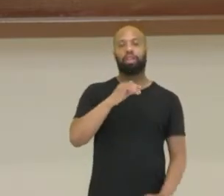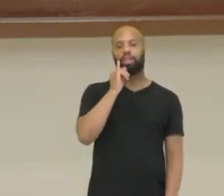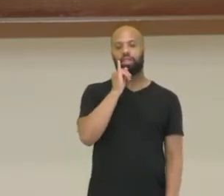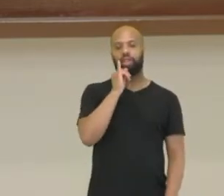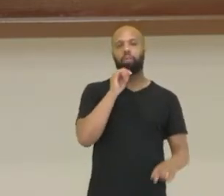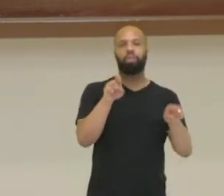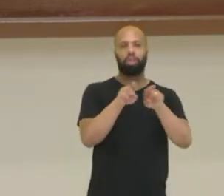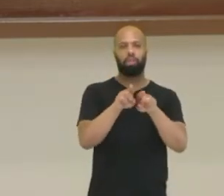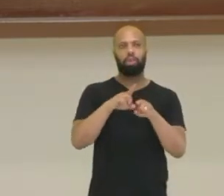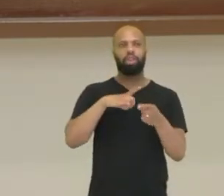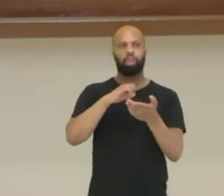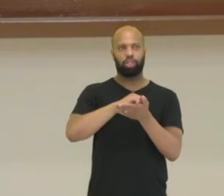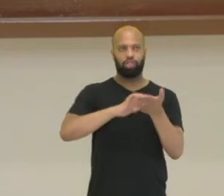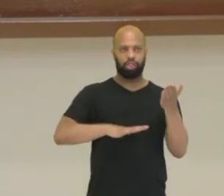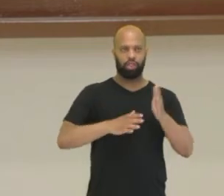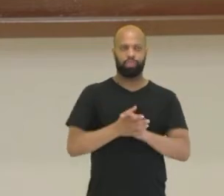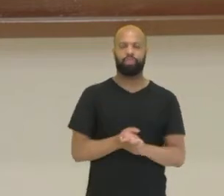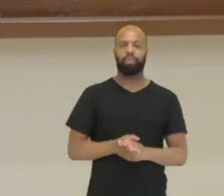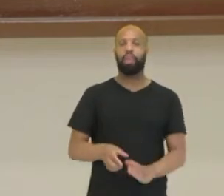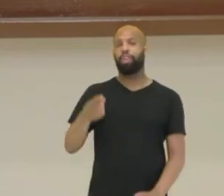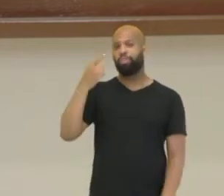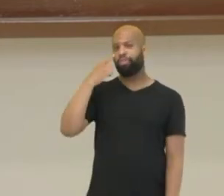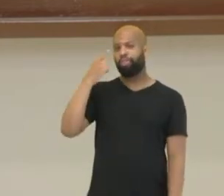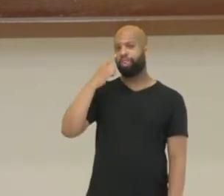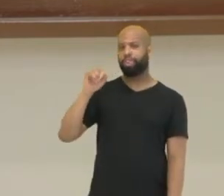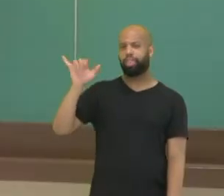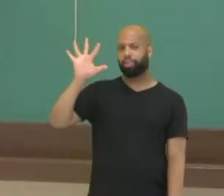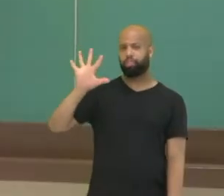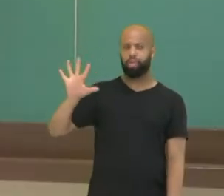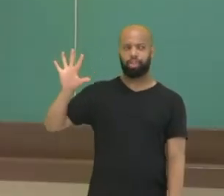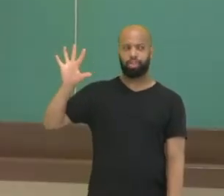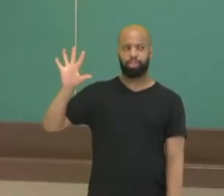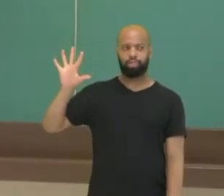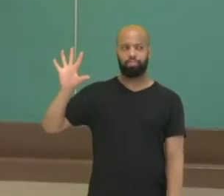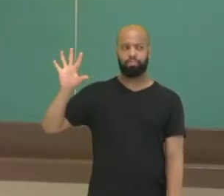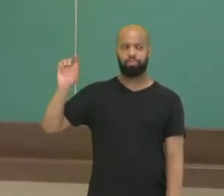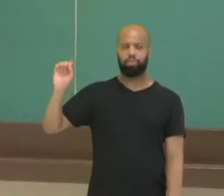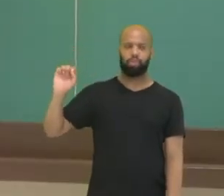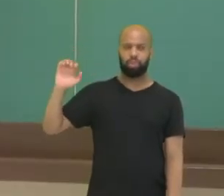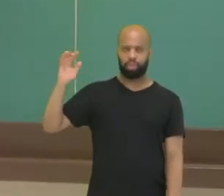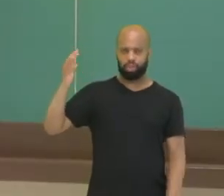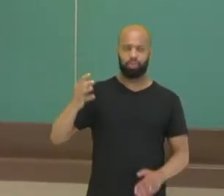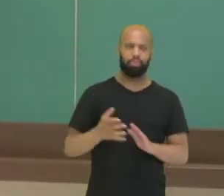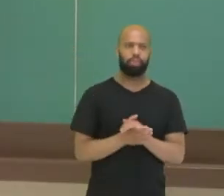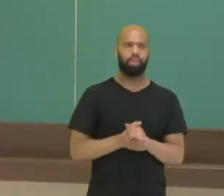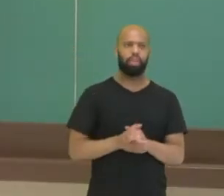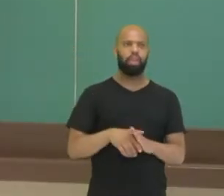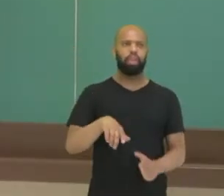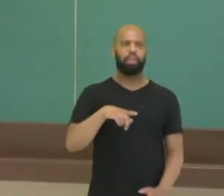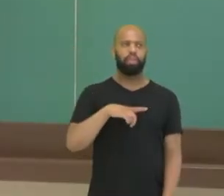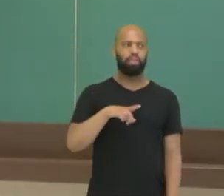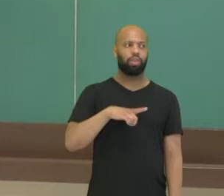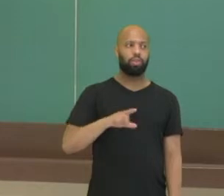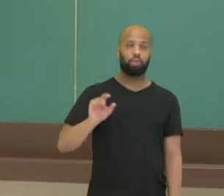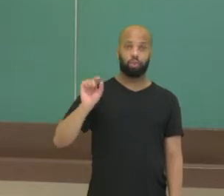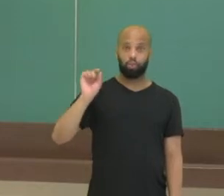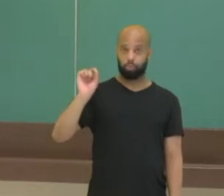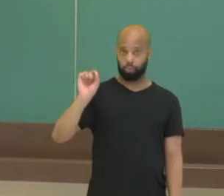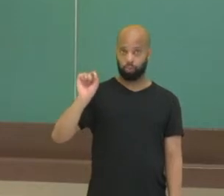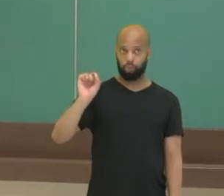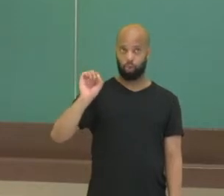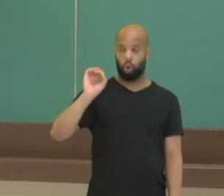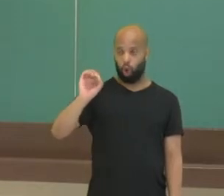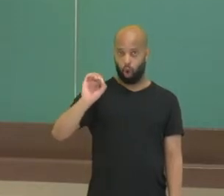exercícios. Olha só. Nessa figura, o que aconteceu? A partir desse ponto O, eu